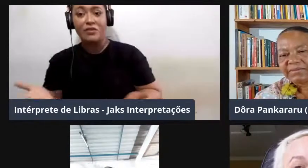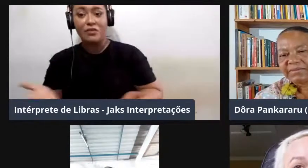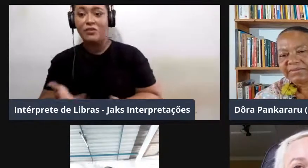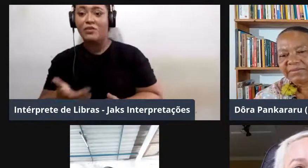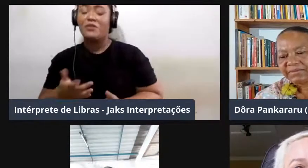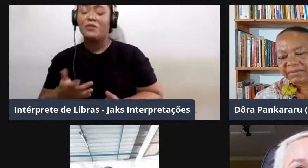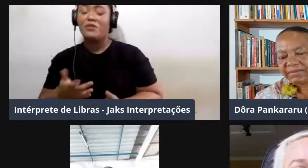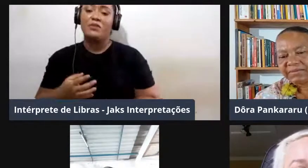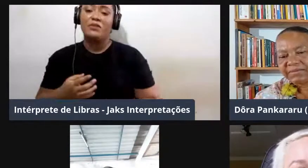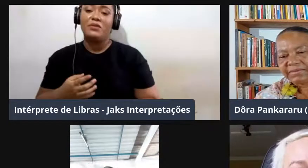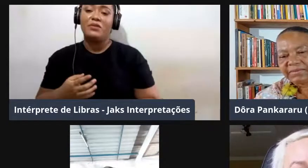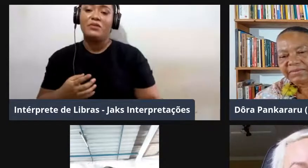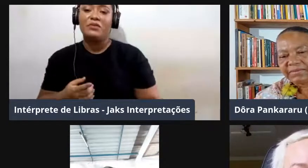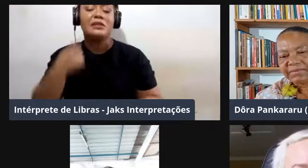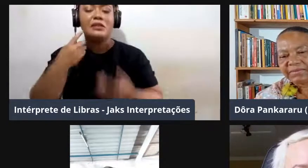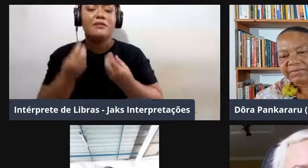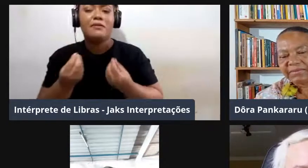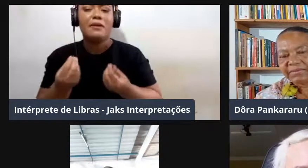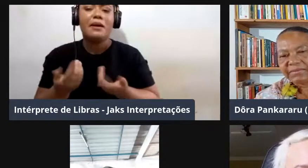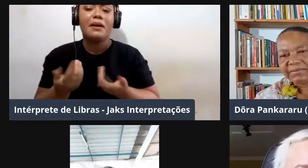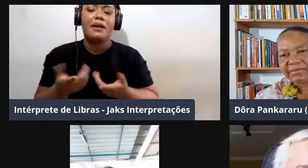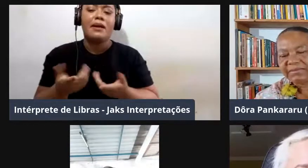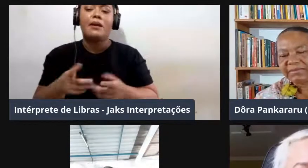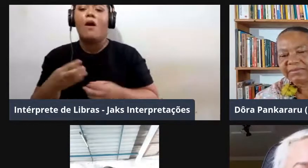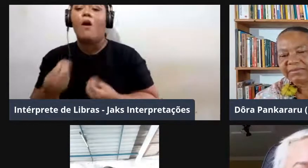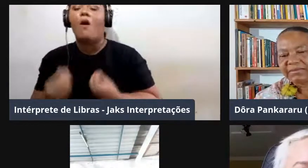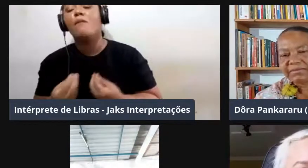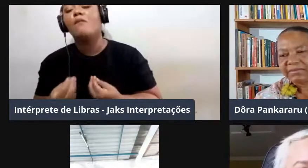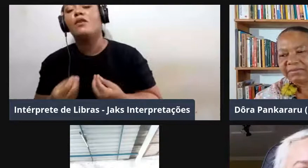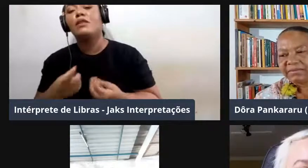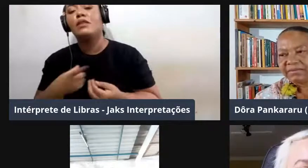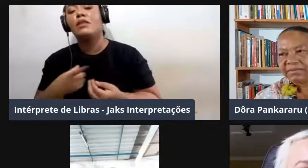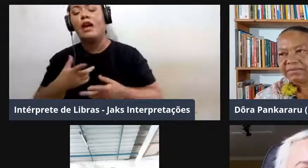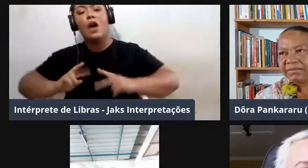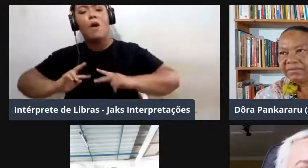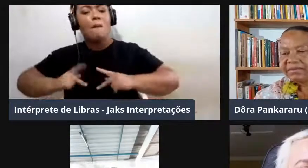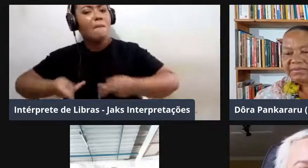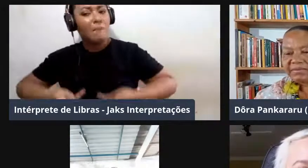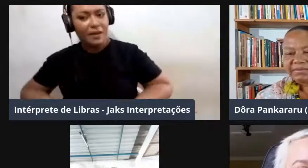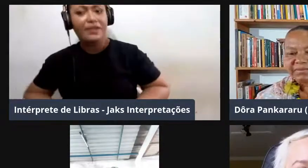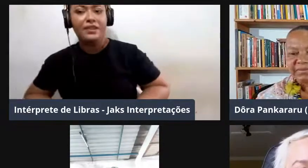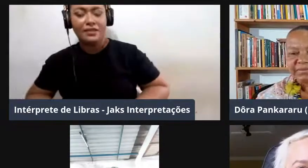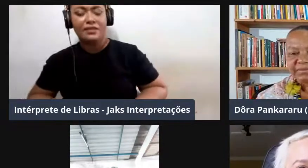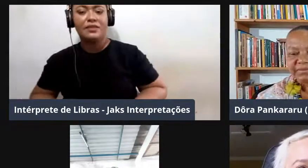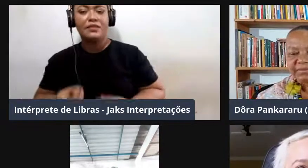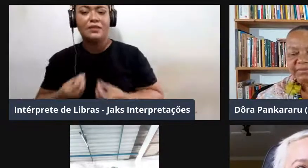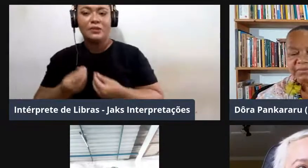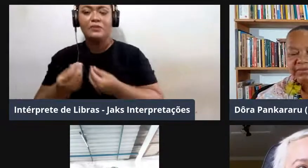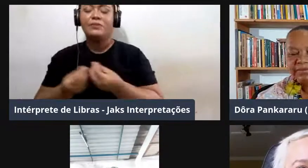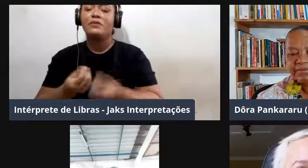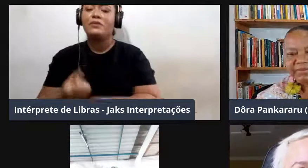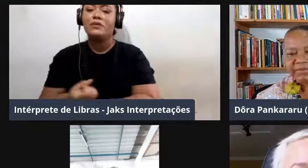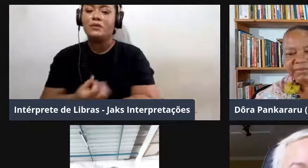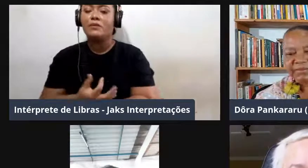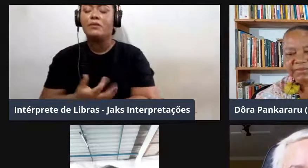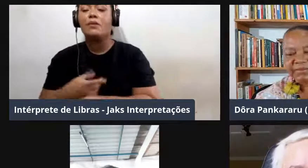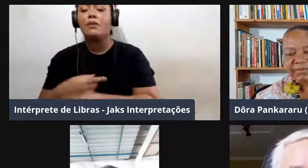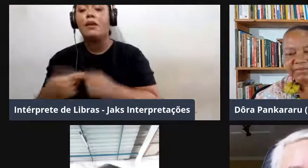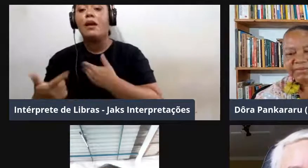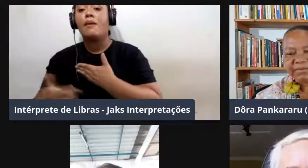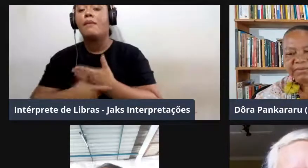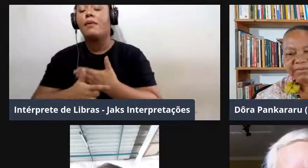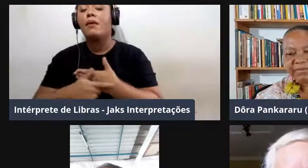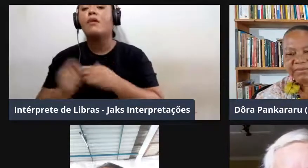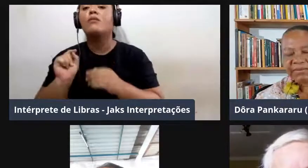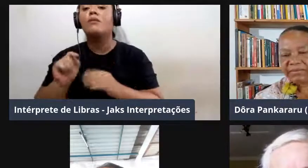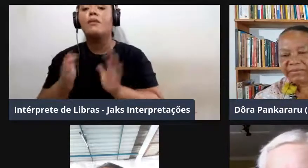ela está muito pautada nesse princípio da humanização, né? O que está no papel é uma proposta que é respeitosa